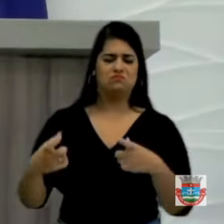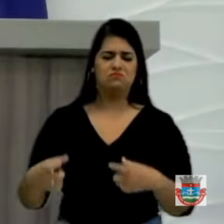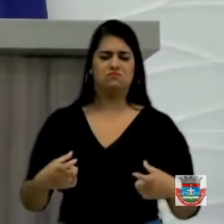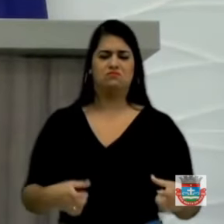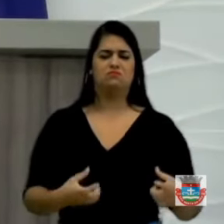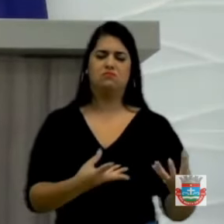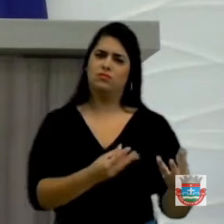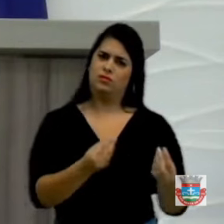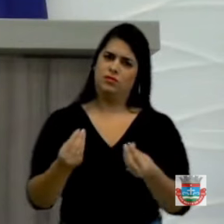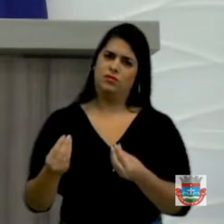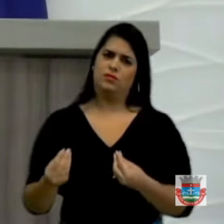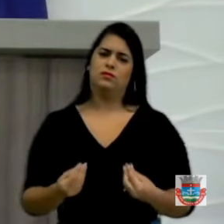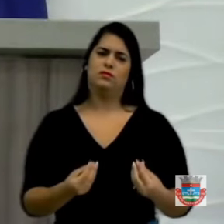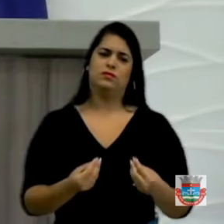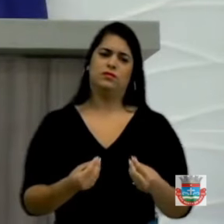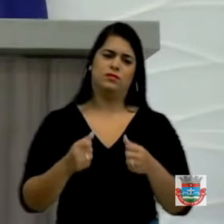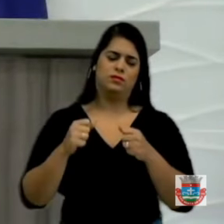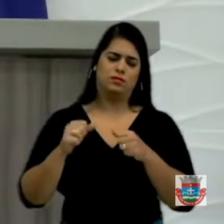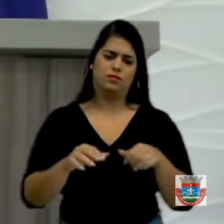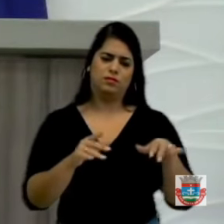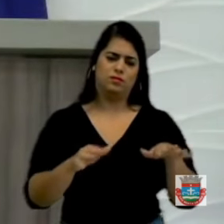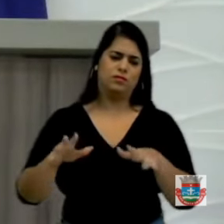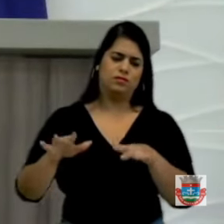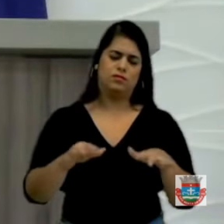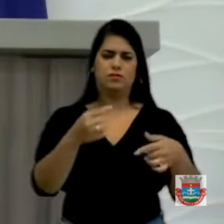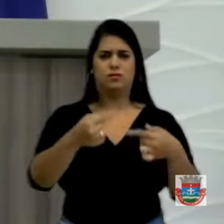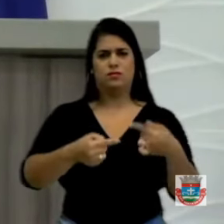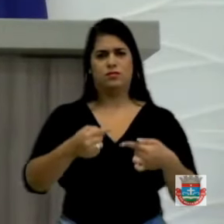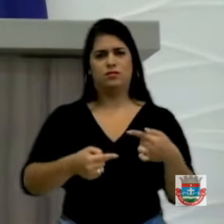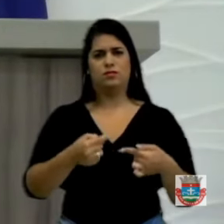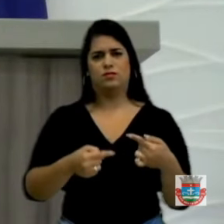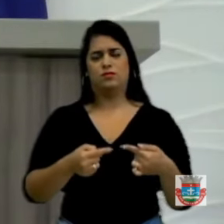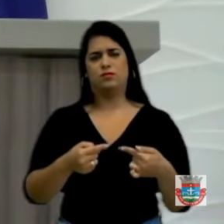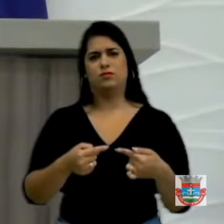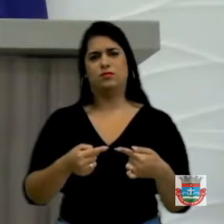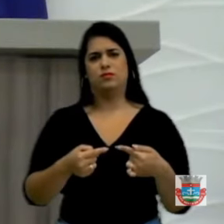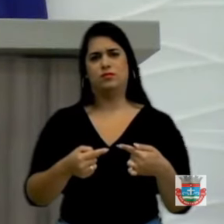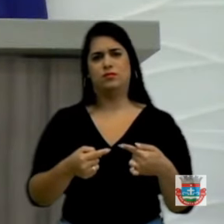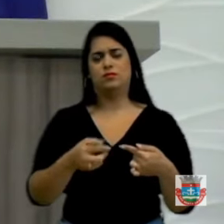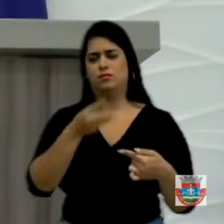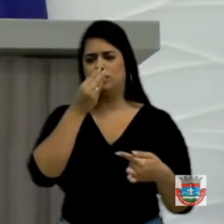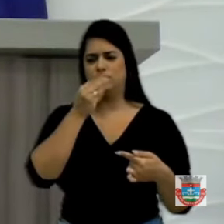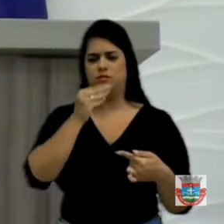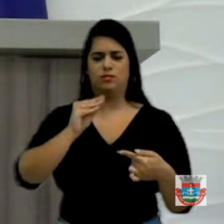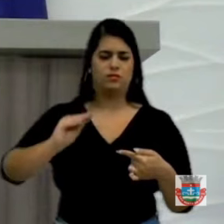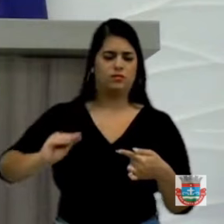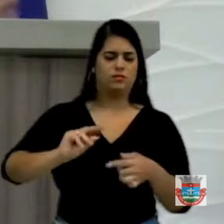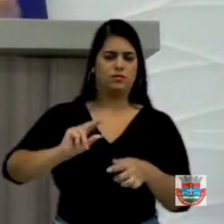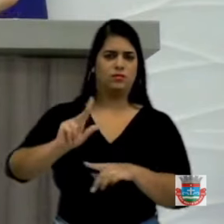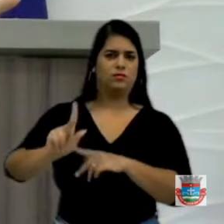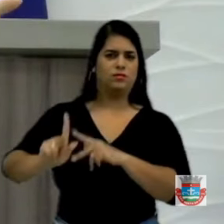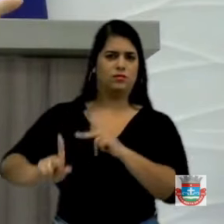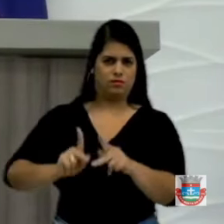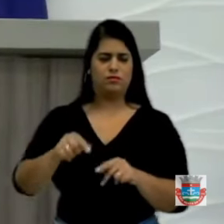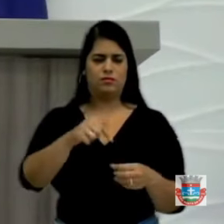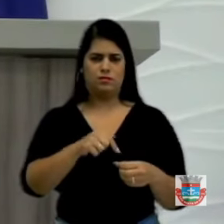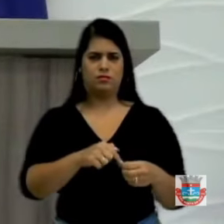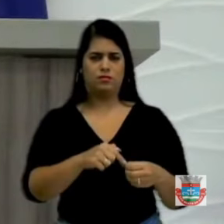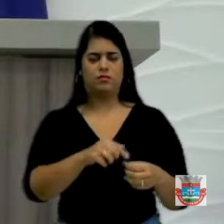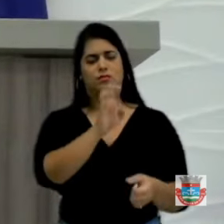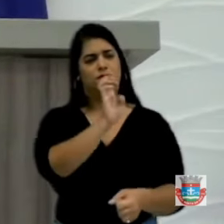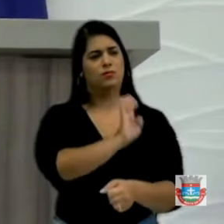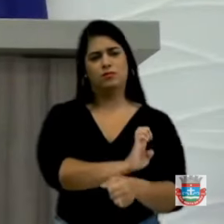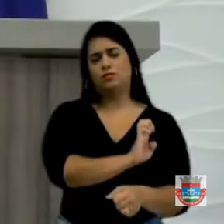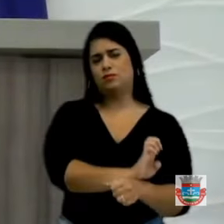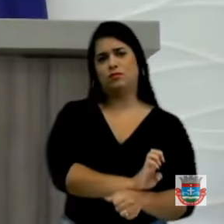muitas manifestações contra políticos que deixam a desejar com a população, que seja aqui, que seja no